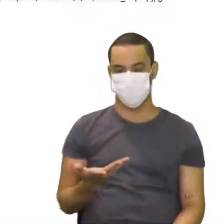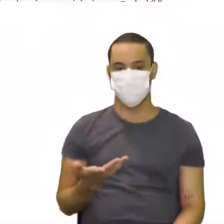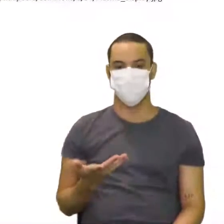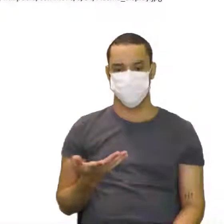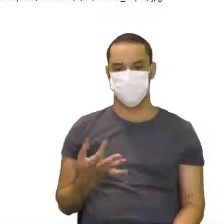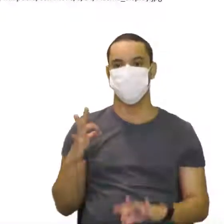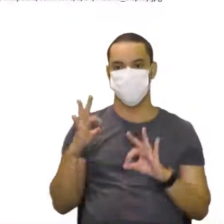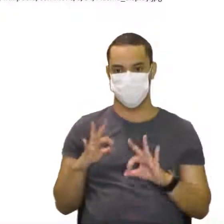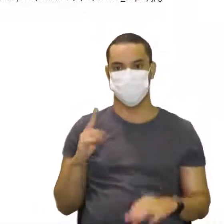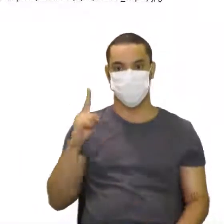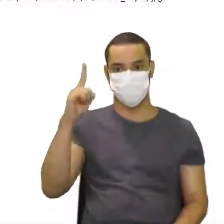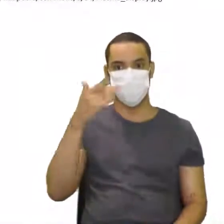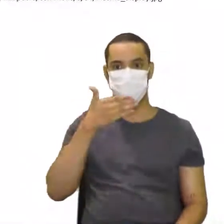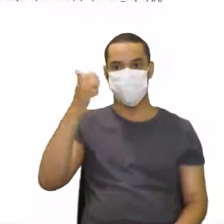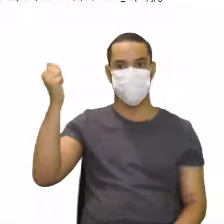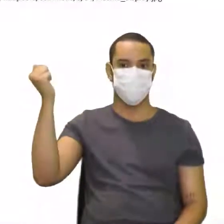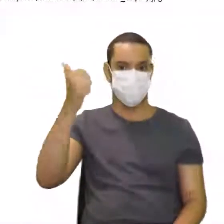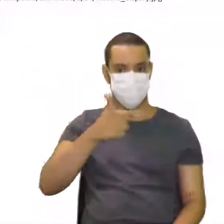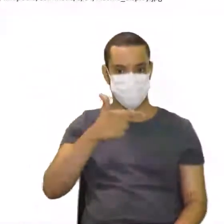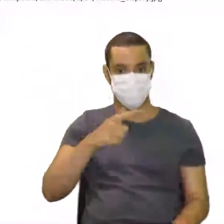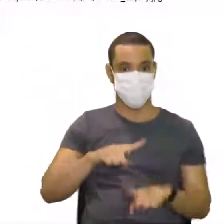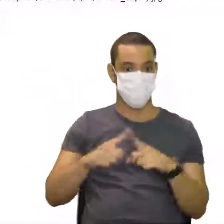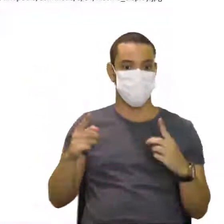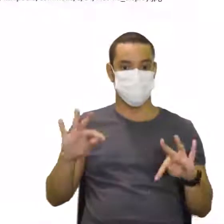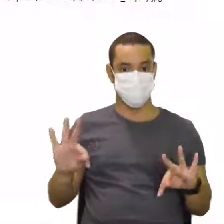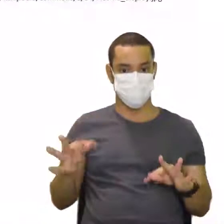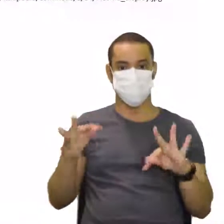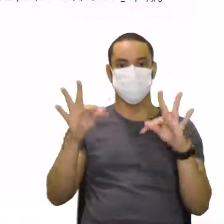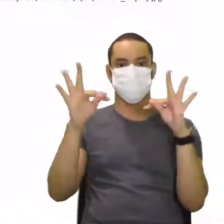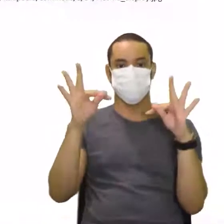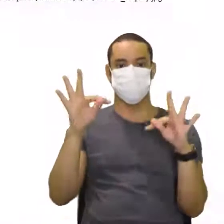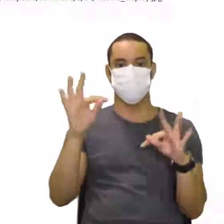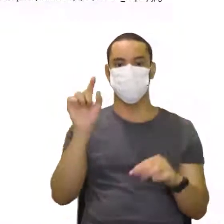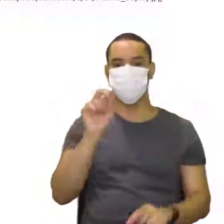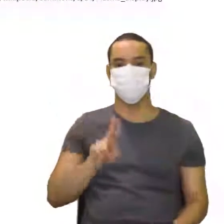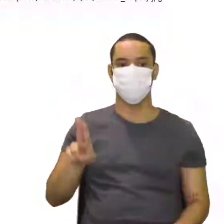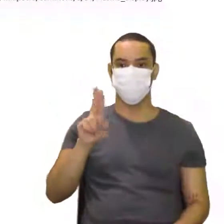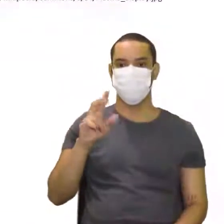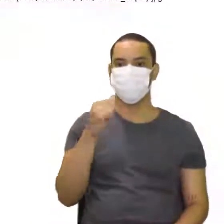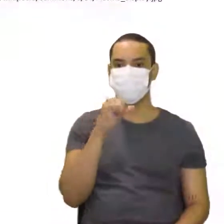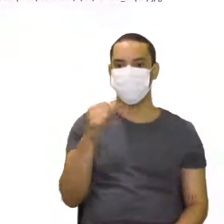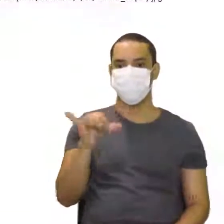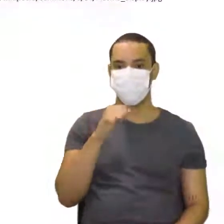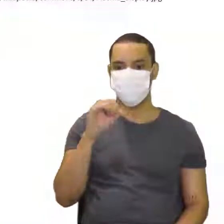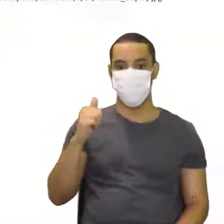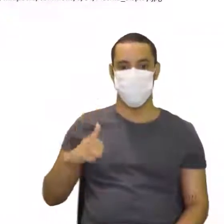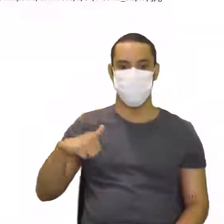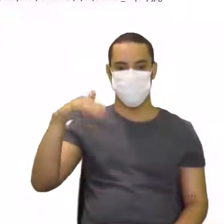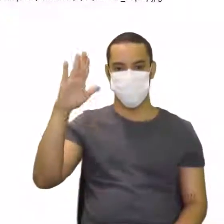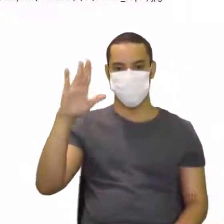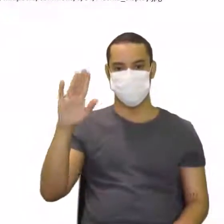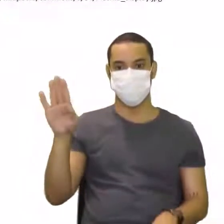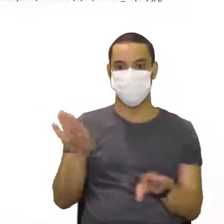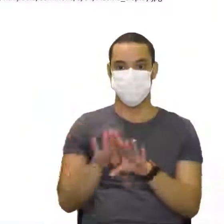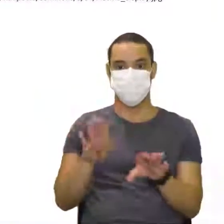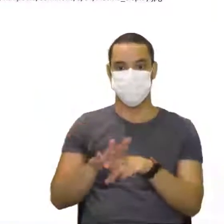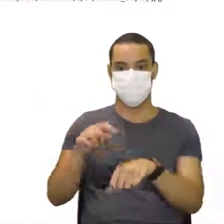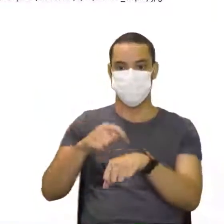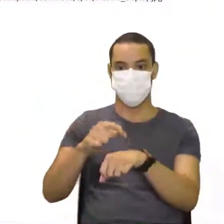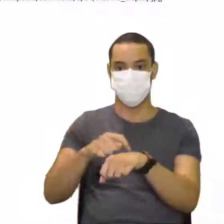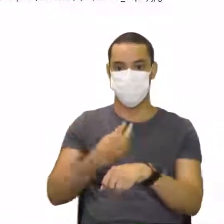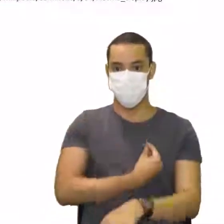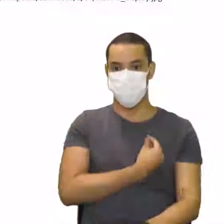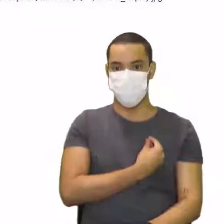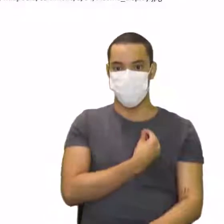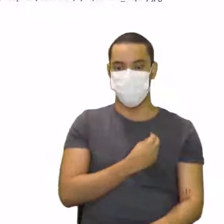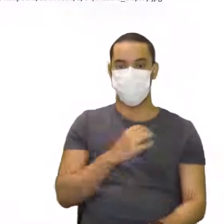com certeza, ok? Mas essa tecnologia consome mais energia e possui tempo de vida útil mais